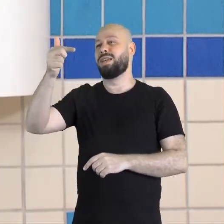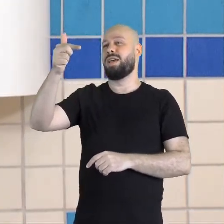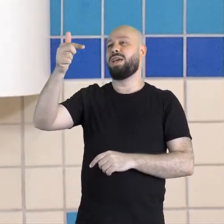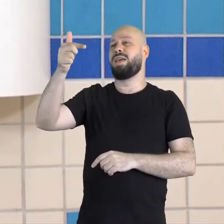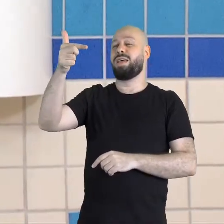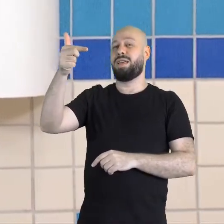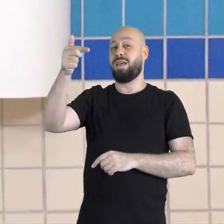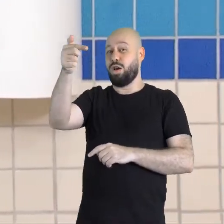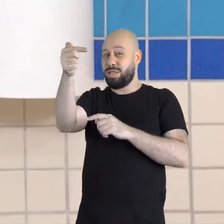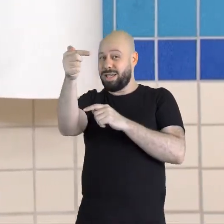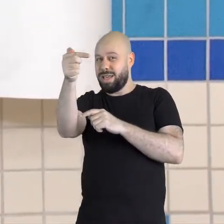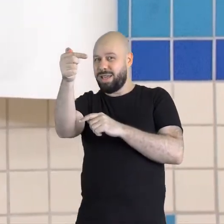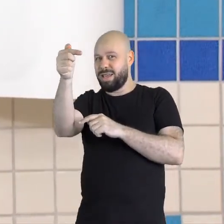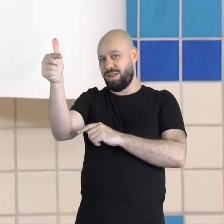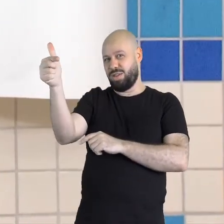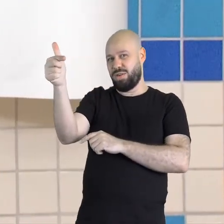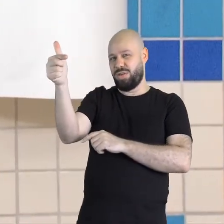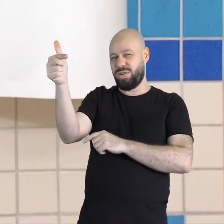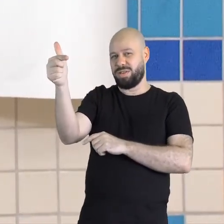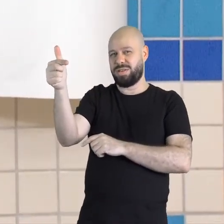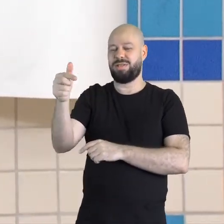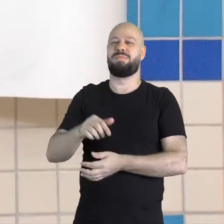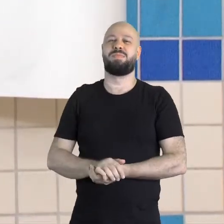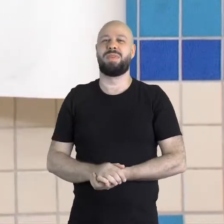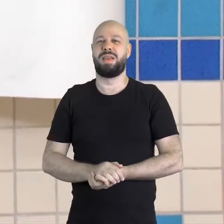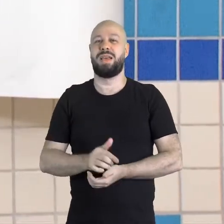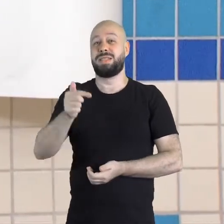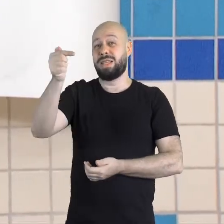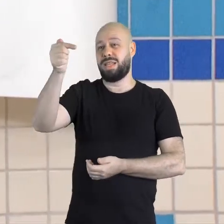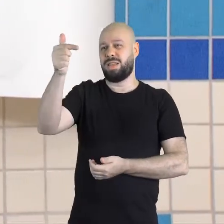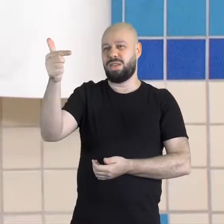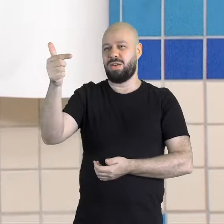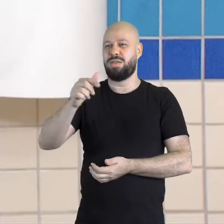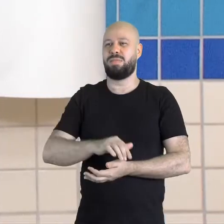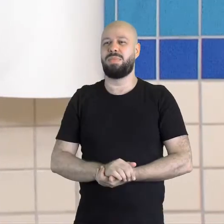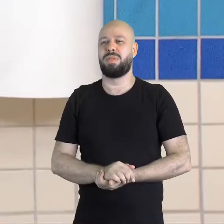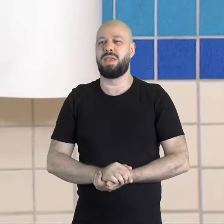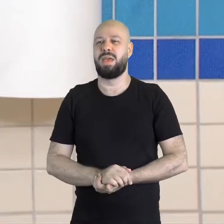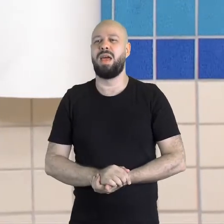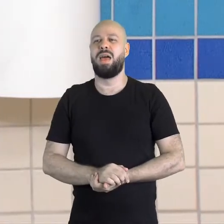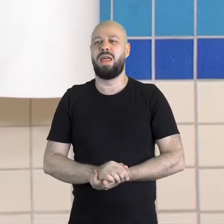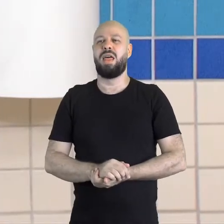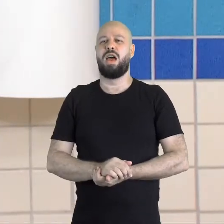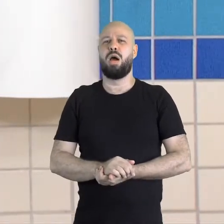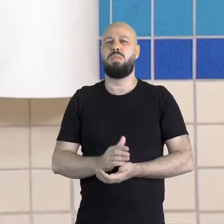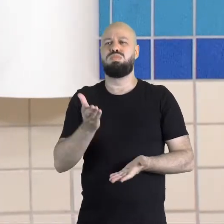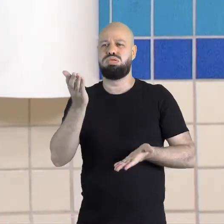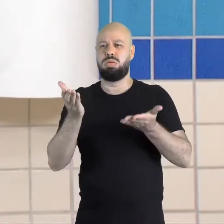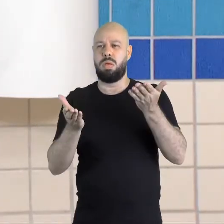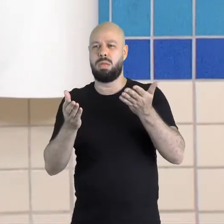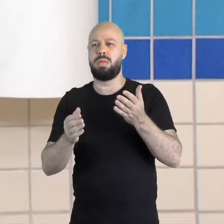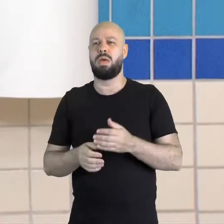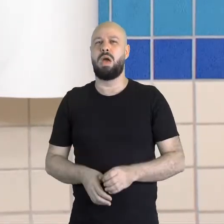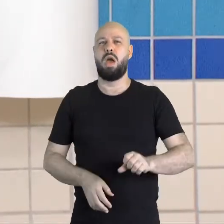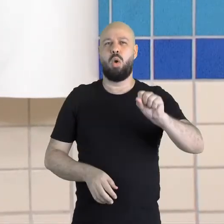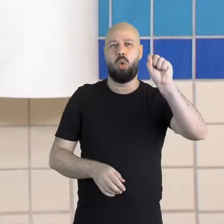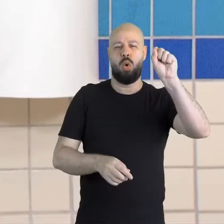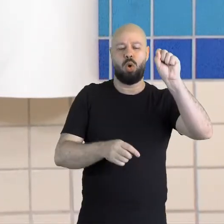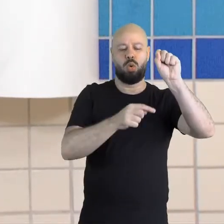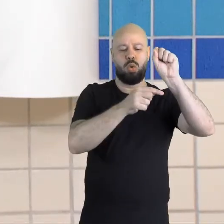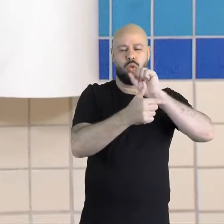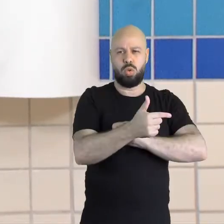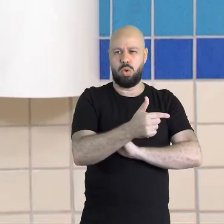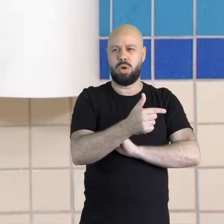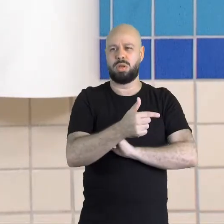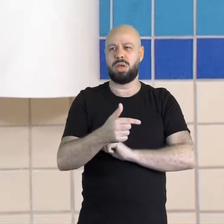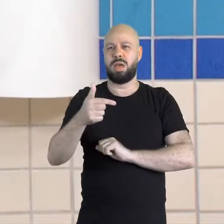72. Encontrei a fração equivalente. Então, 8 meios é equivalente a 72